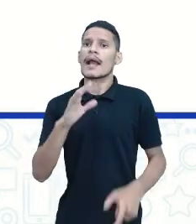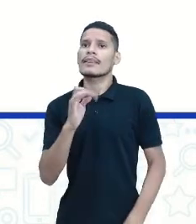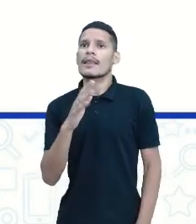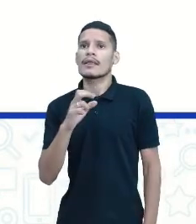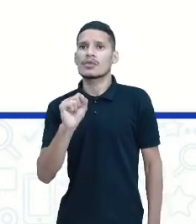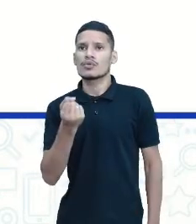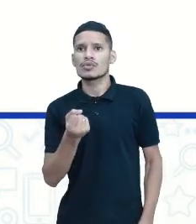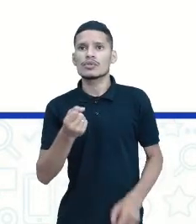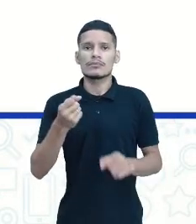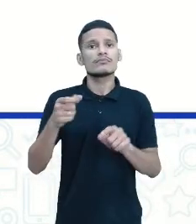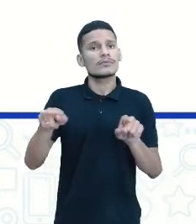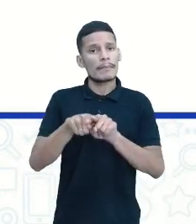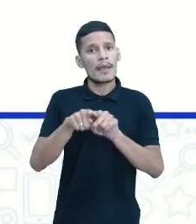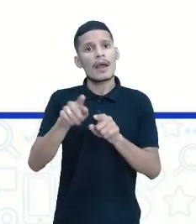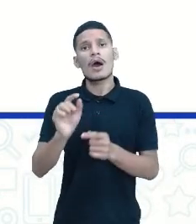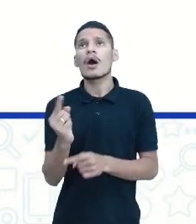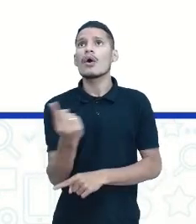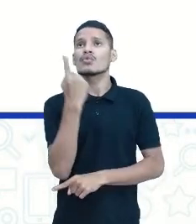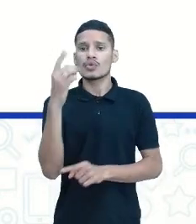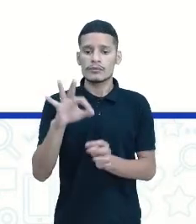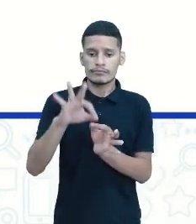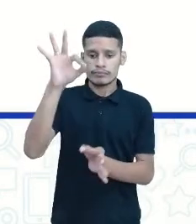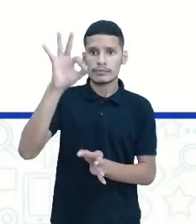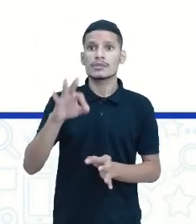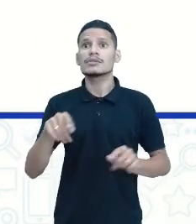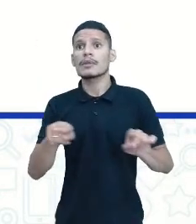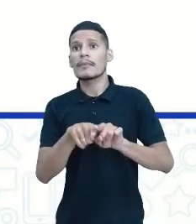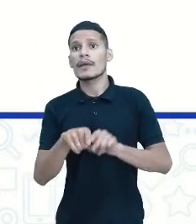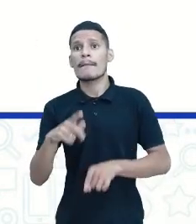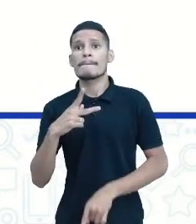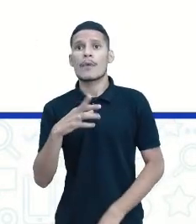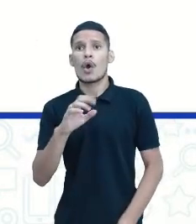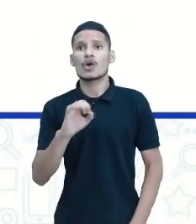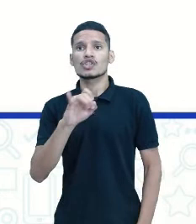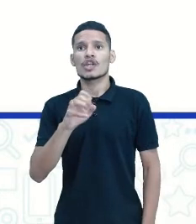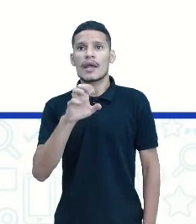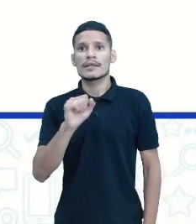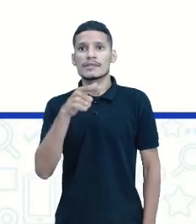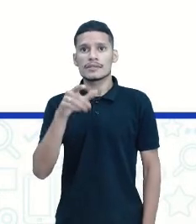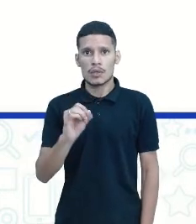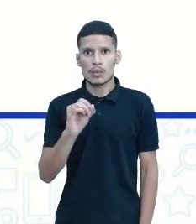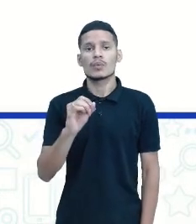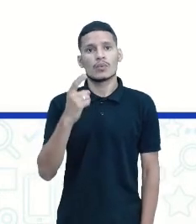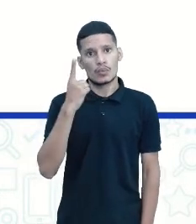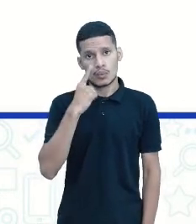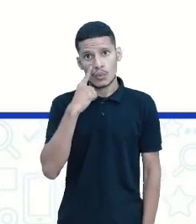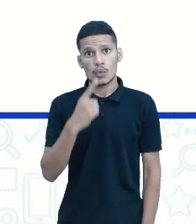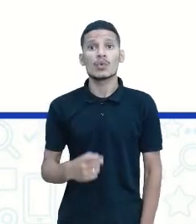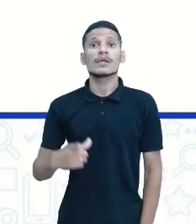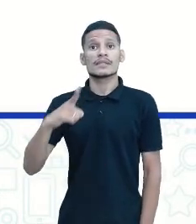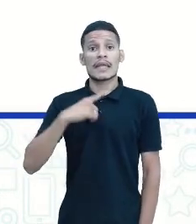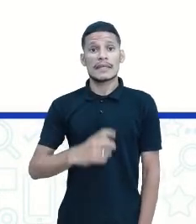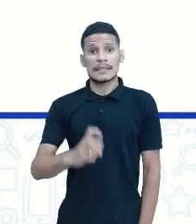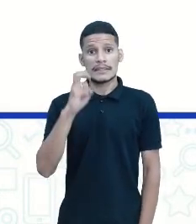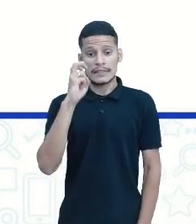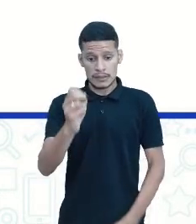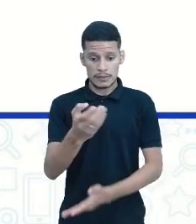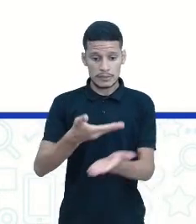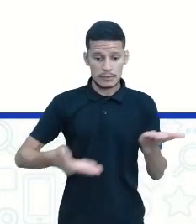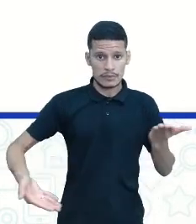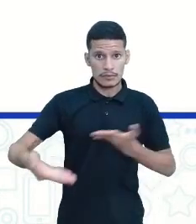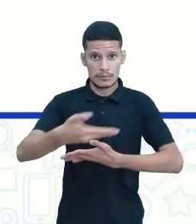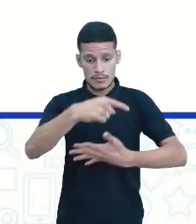lados, a altura e as projeções. Então, o que a gente verificou é que aquelas 5 relações métricas que nós